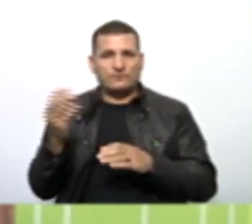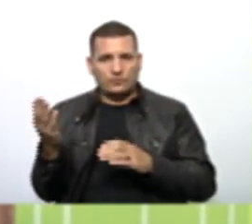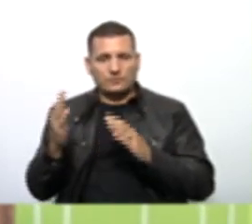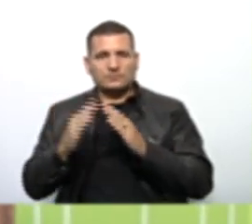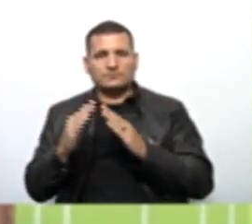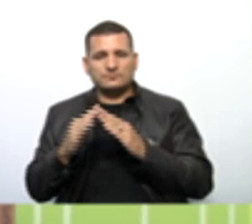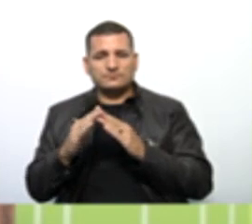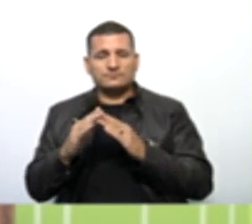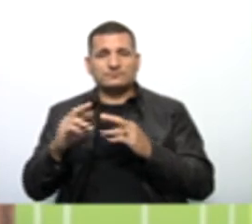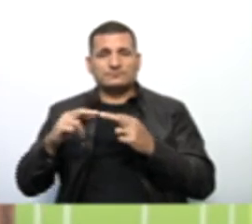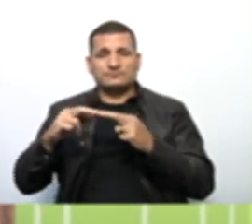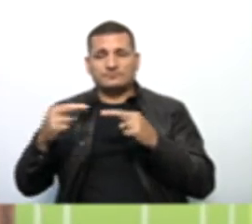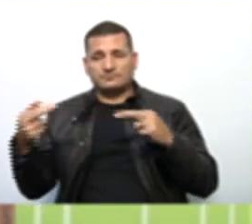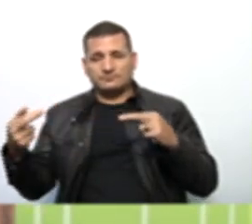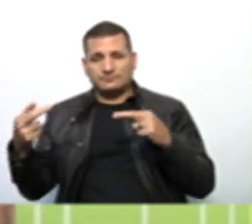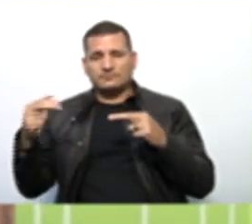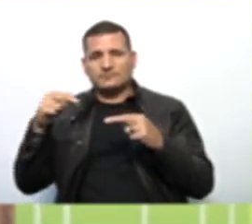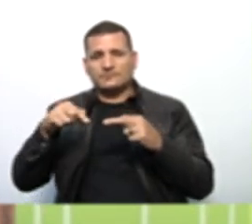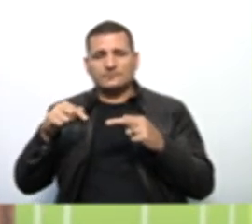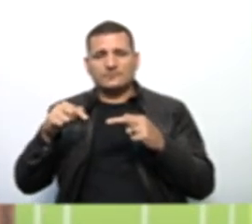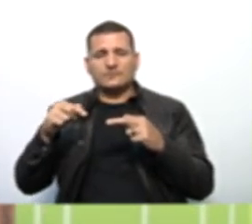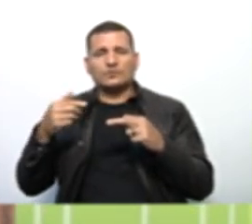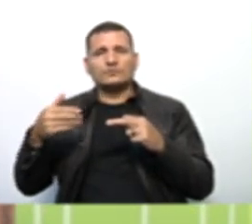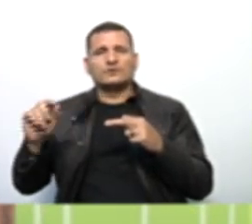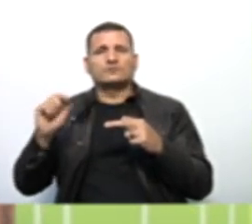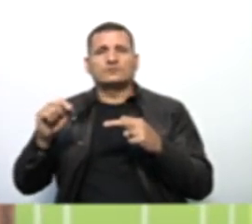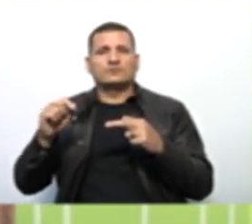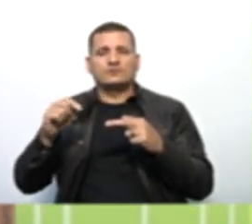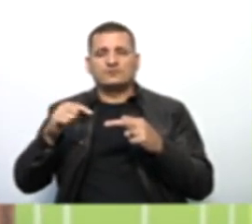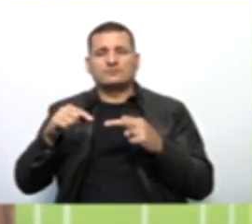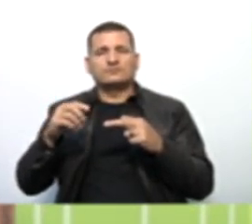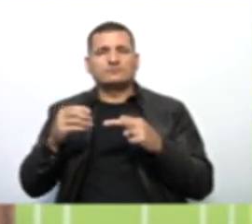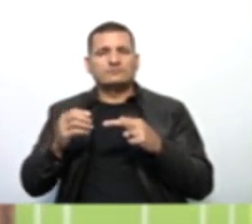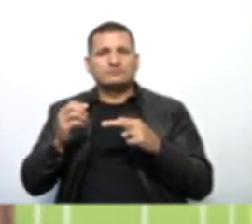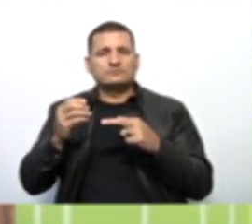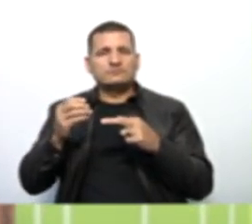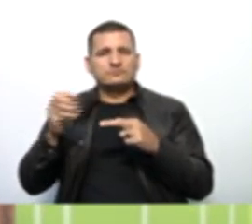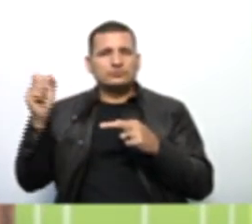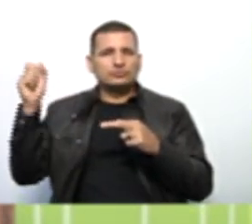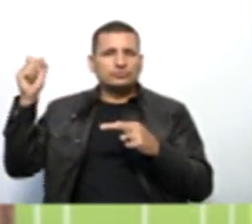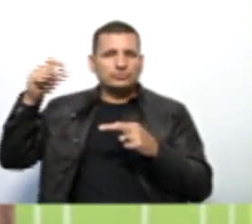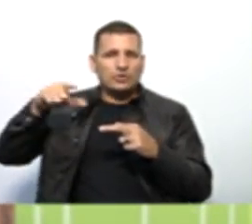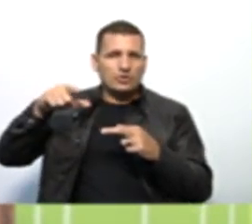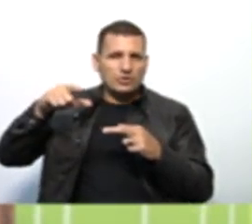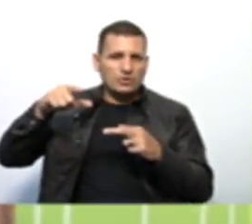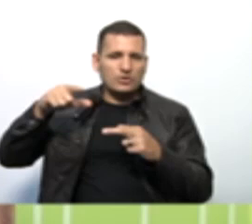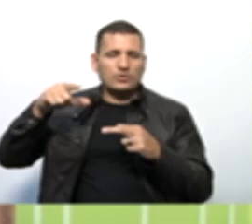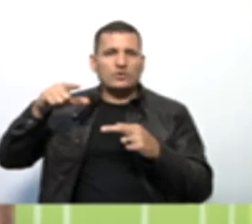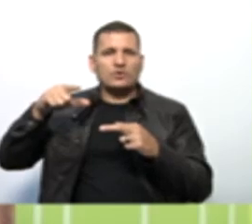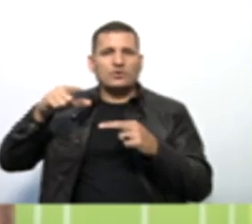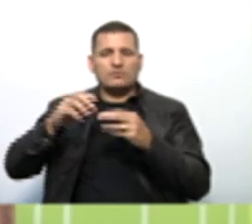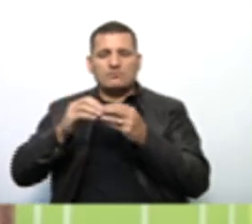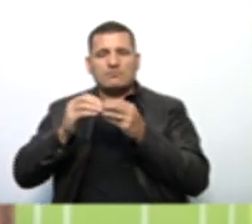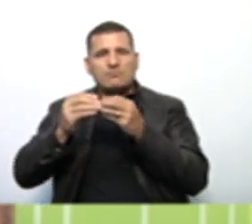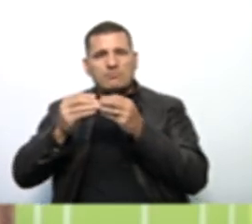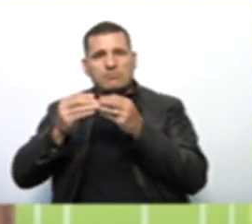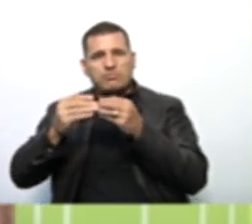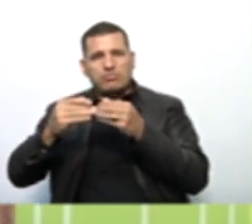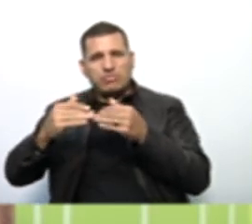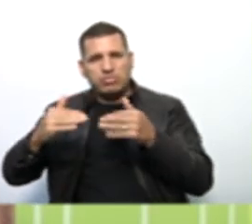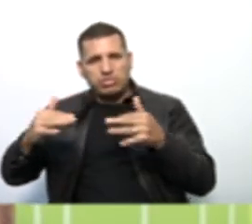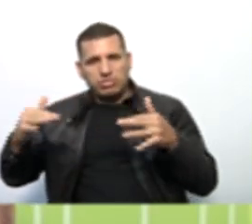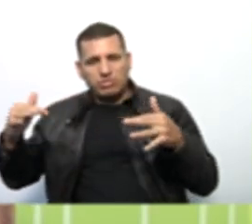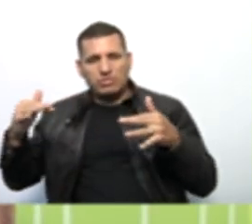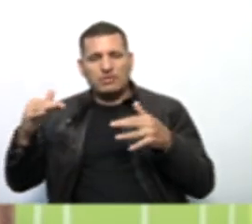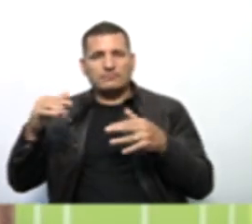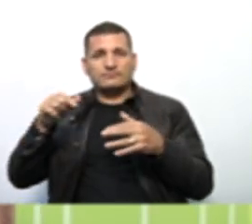momento aquele cabo ele pode começar a sofrer danos porque o sol resseca o plástico que fica envolta por ele